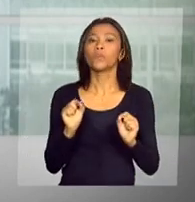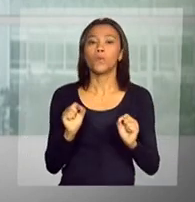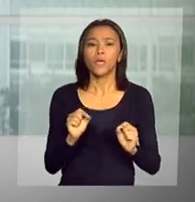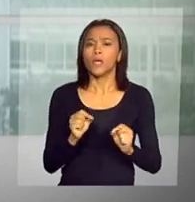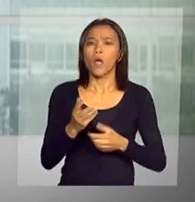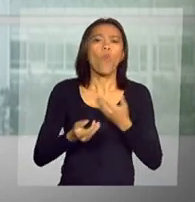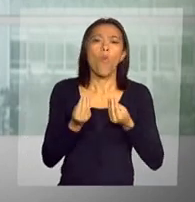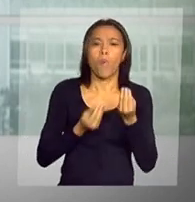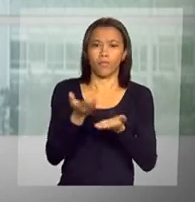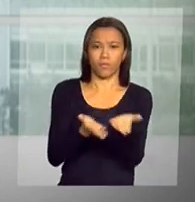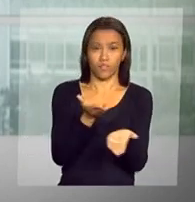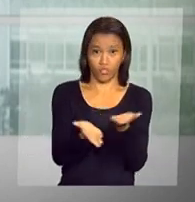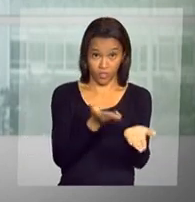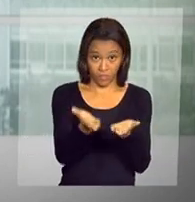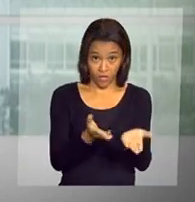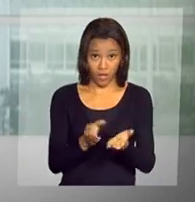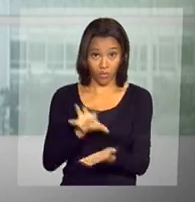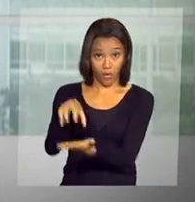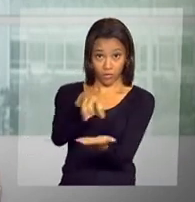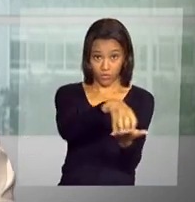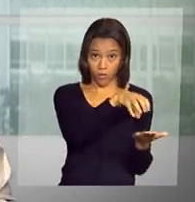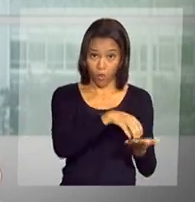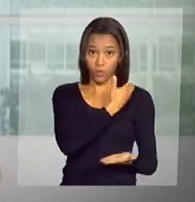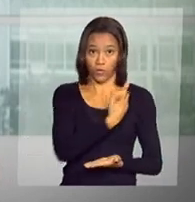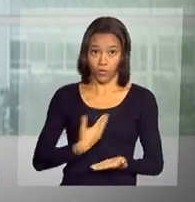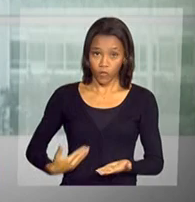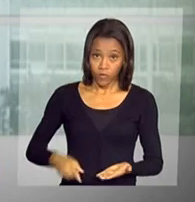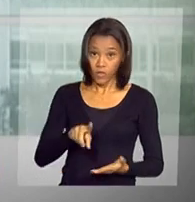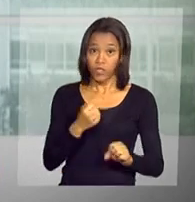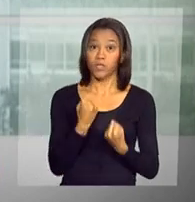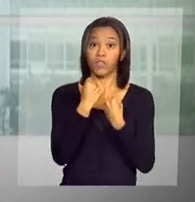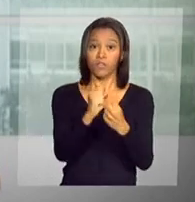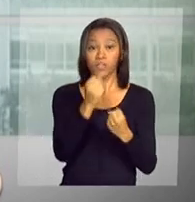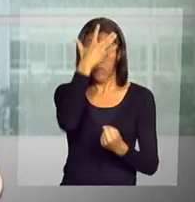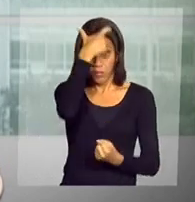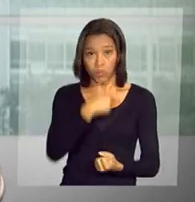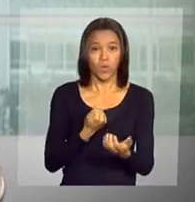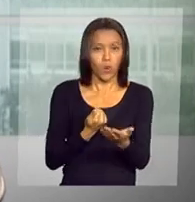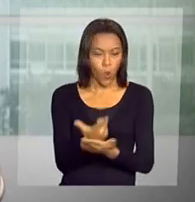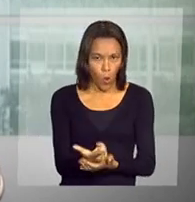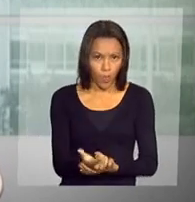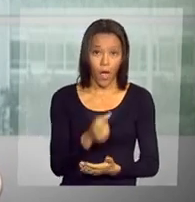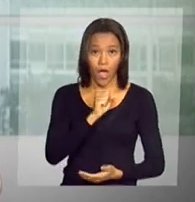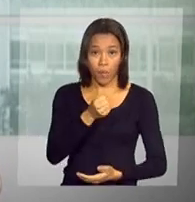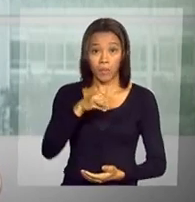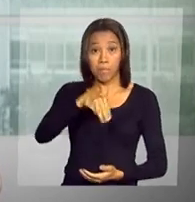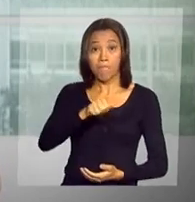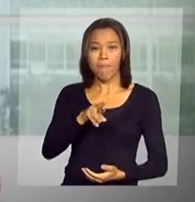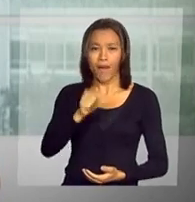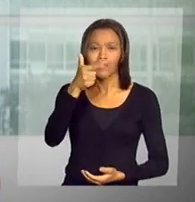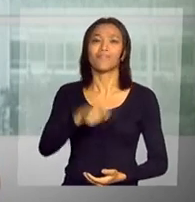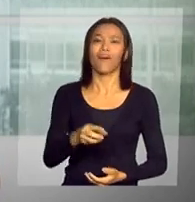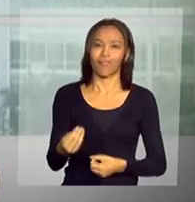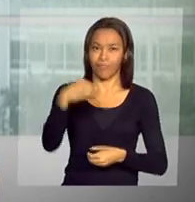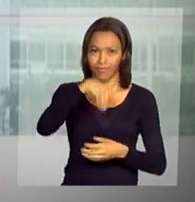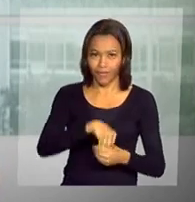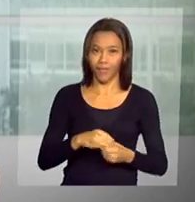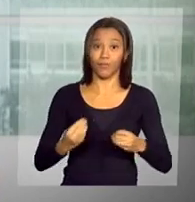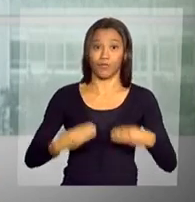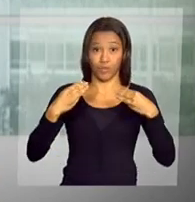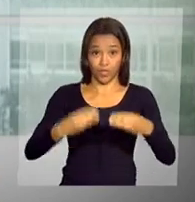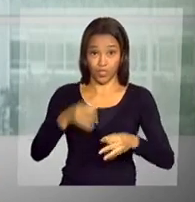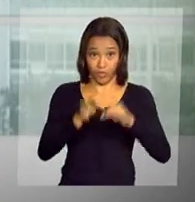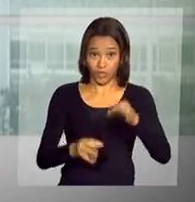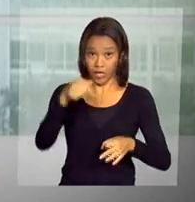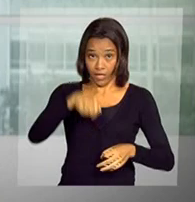atendimentos levados aos órgãos públicos de Defesa do Consumidor a repórter Mara kenup está na sede do Ministério da